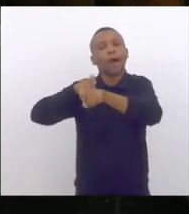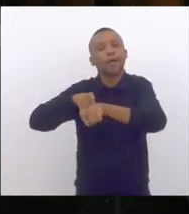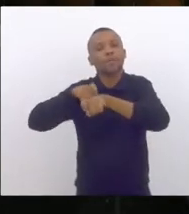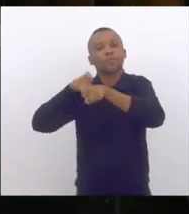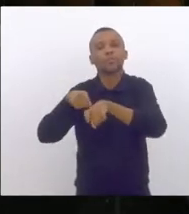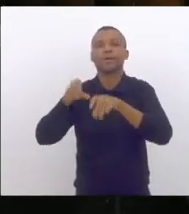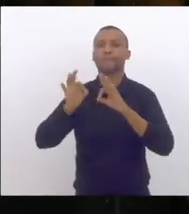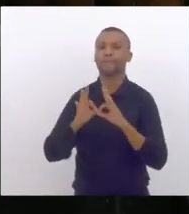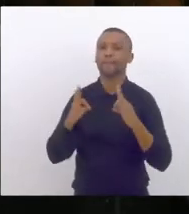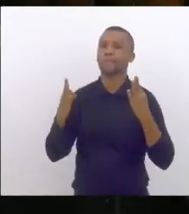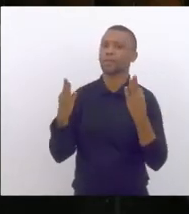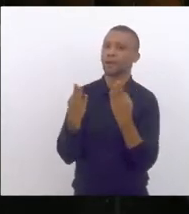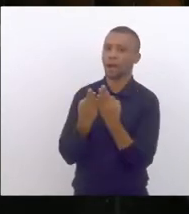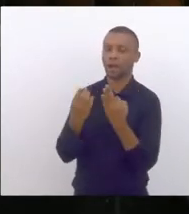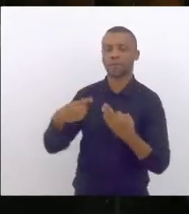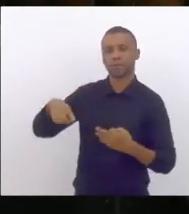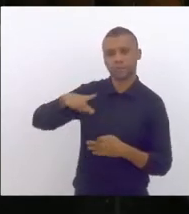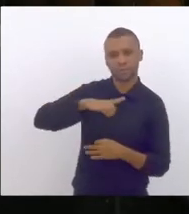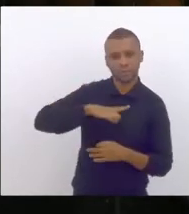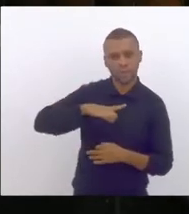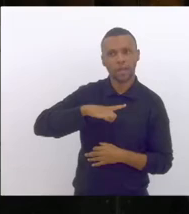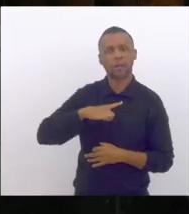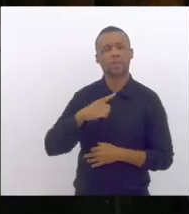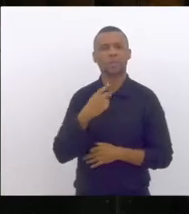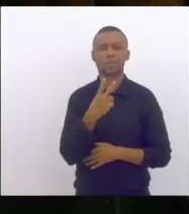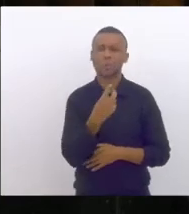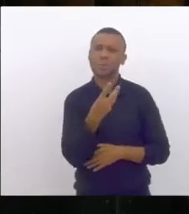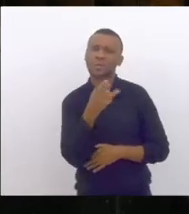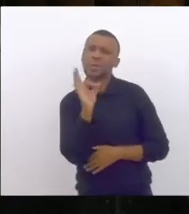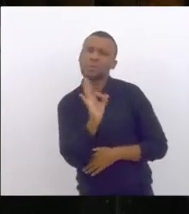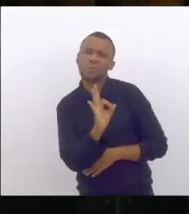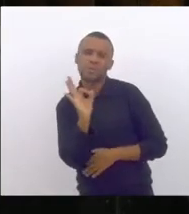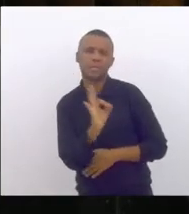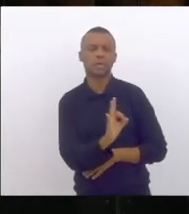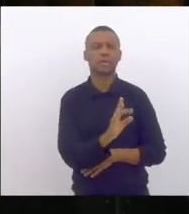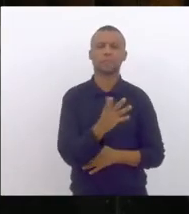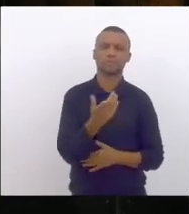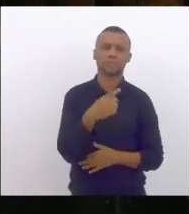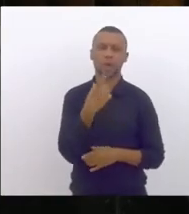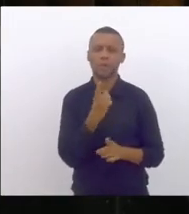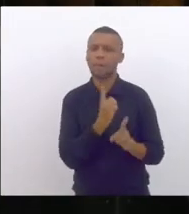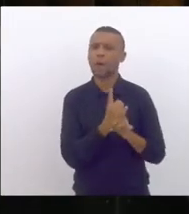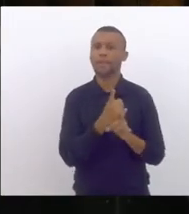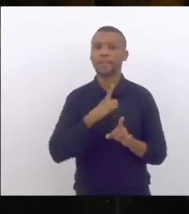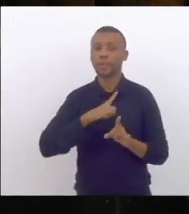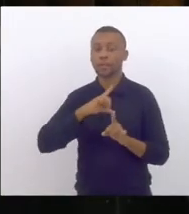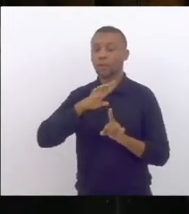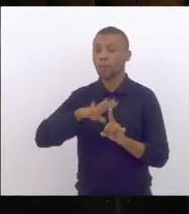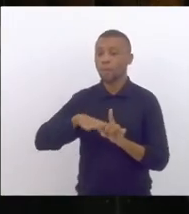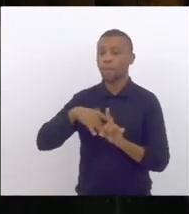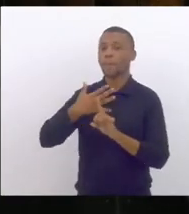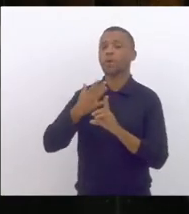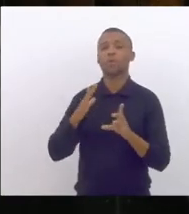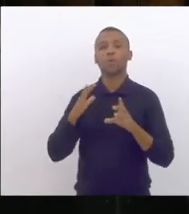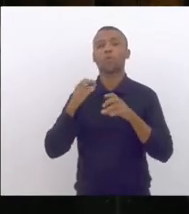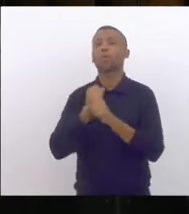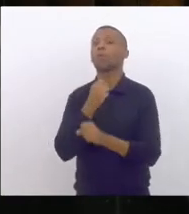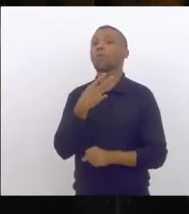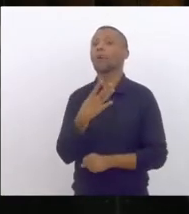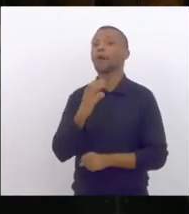tirando dos divisórios dois três por cento quem encontramos e colocando em quase 40%